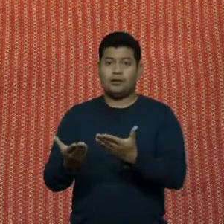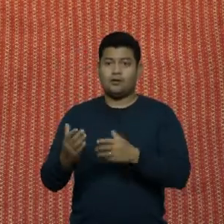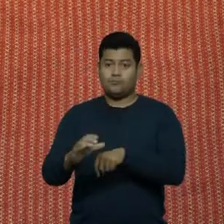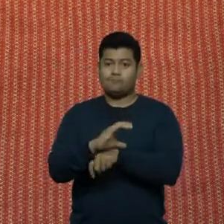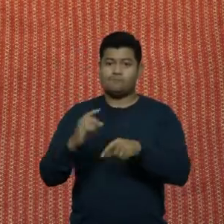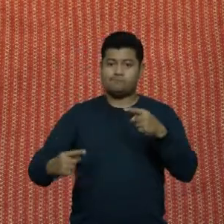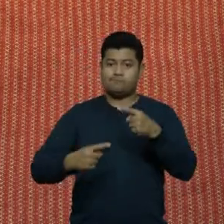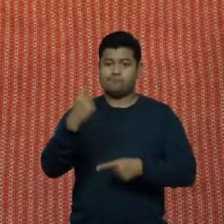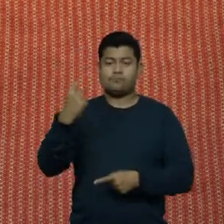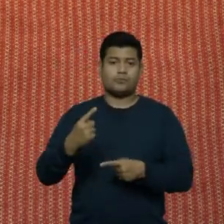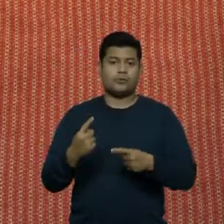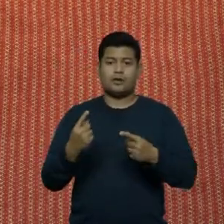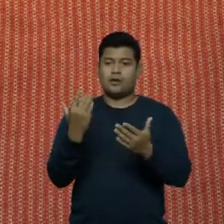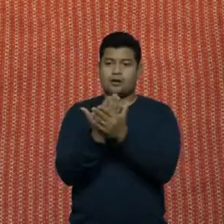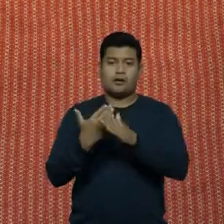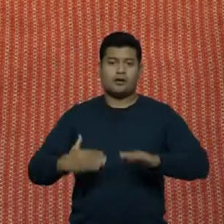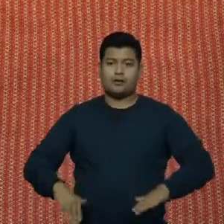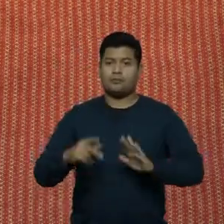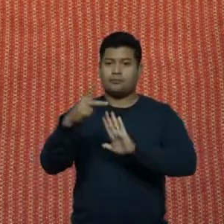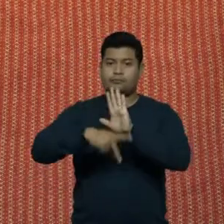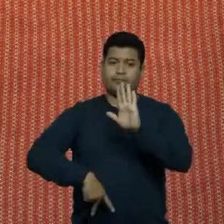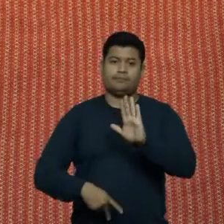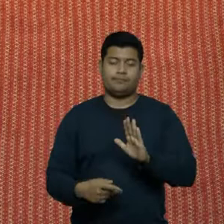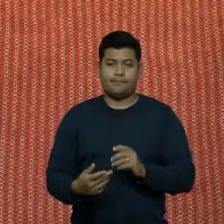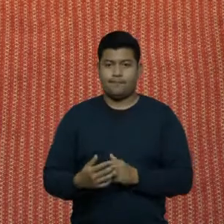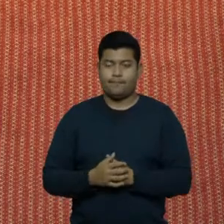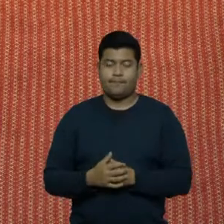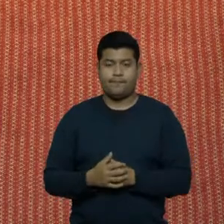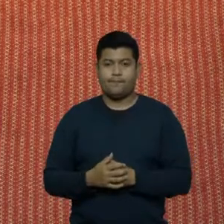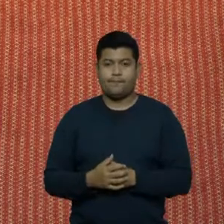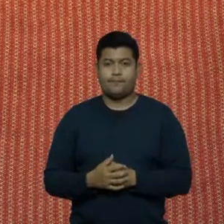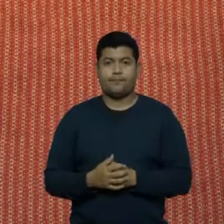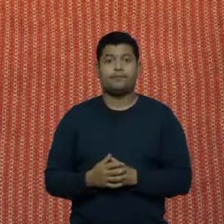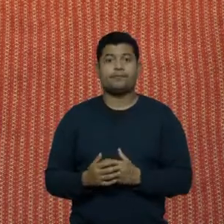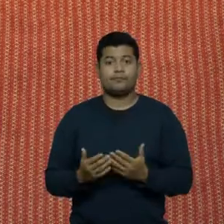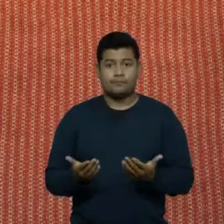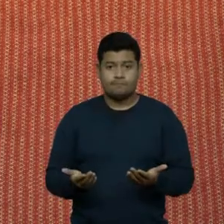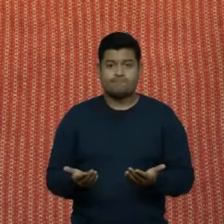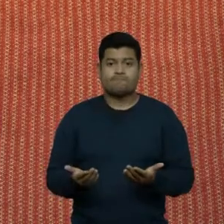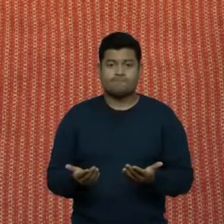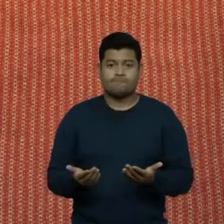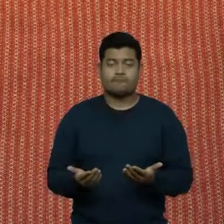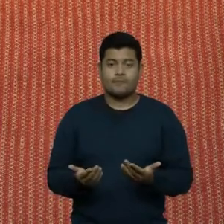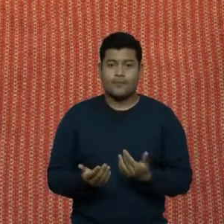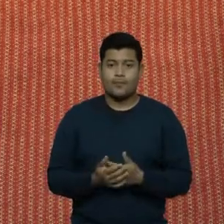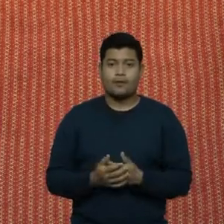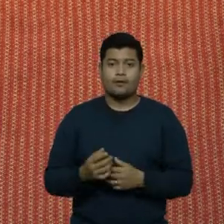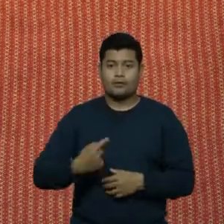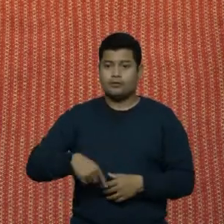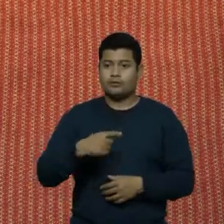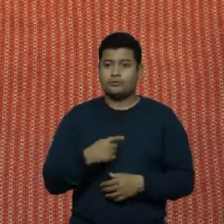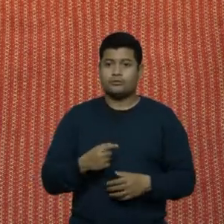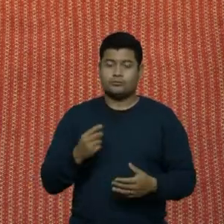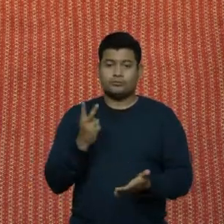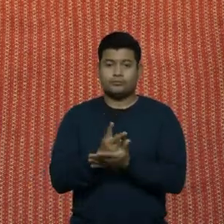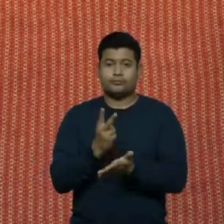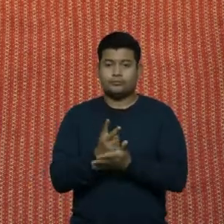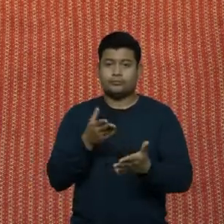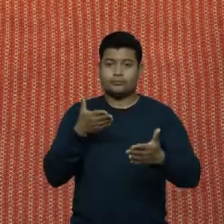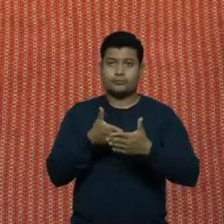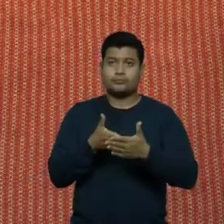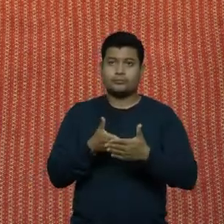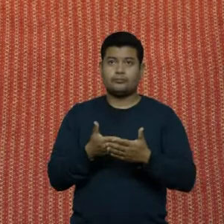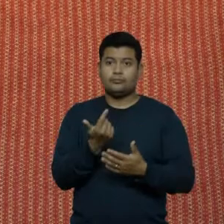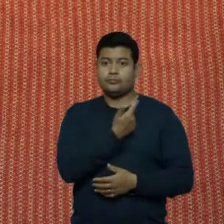derrubaria todo o projeto e veja o que aconteceu enquanto derrubamos mas tivemos o Beto